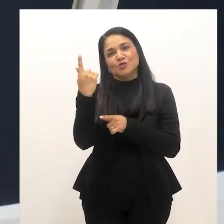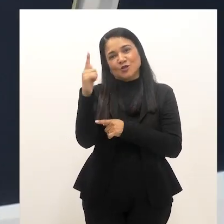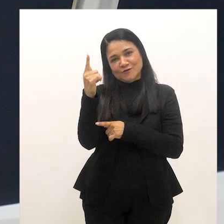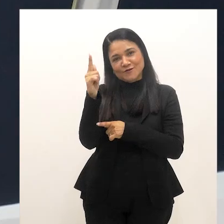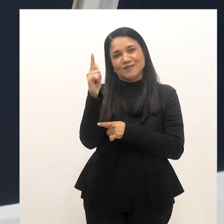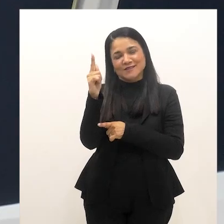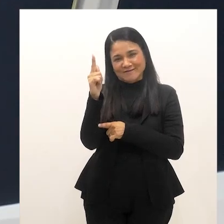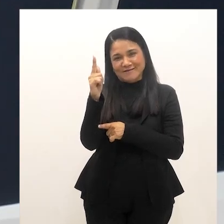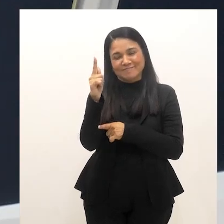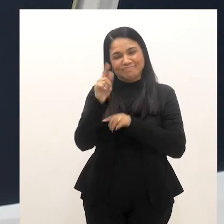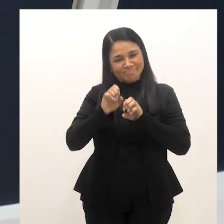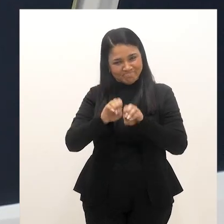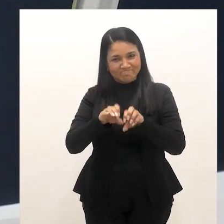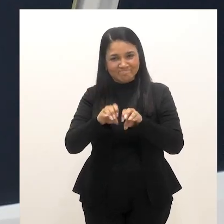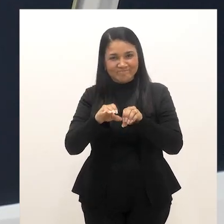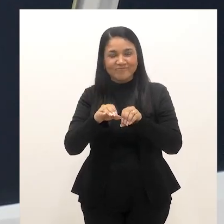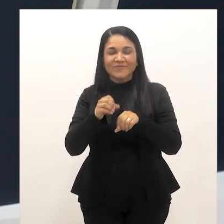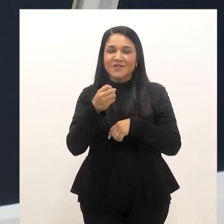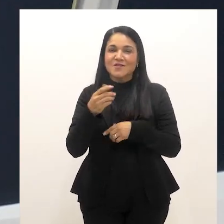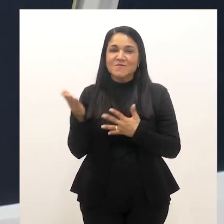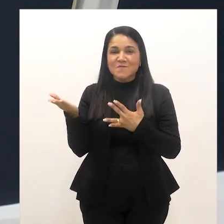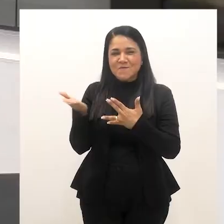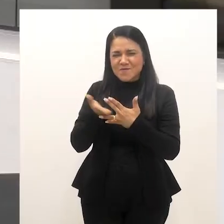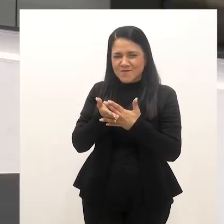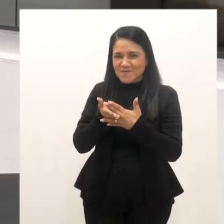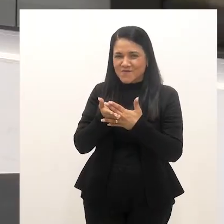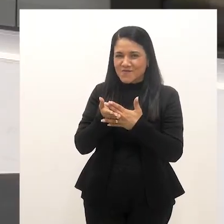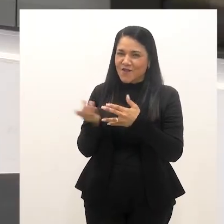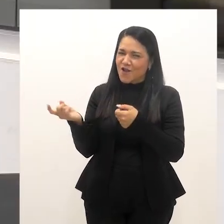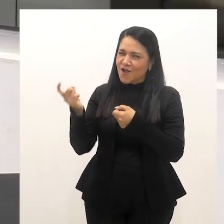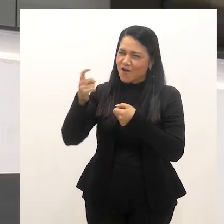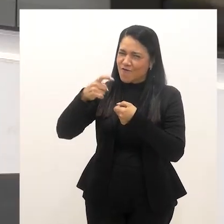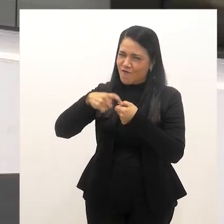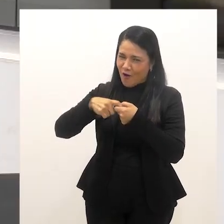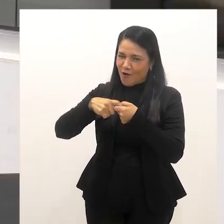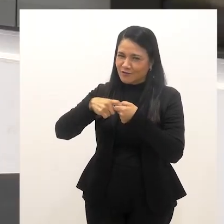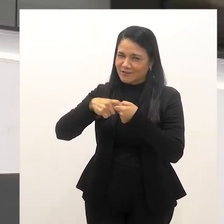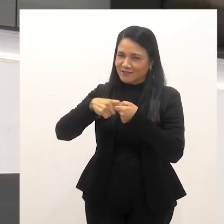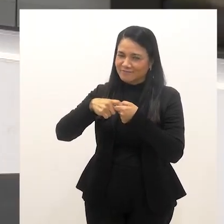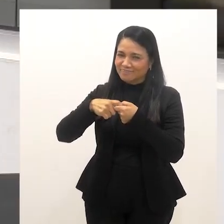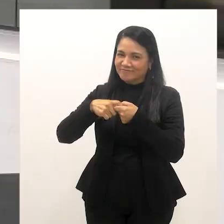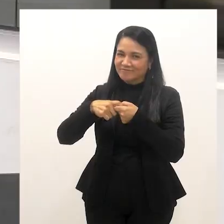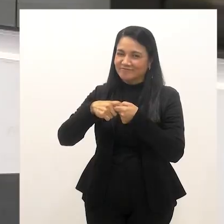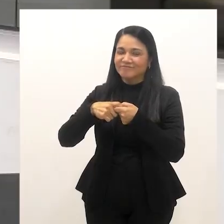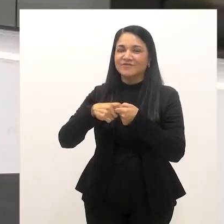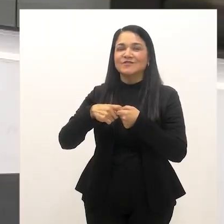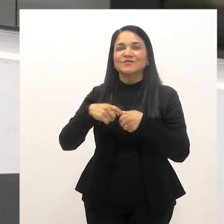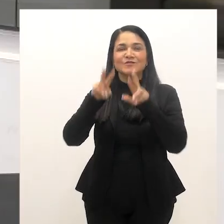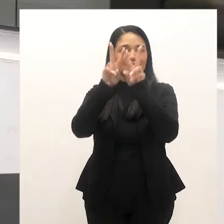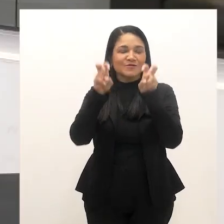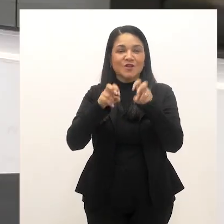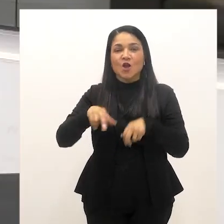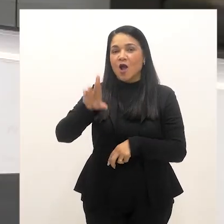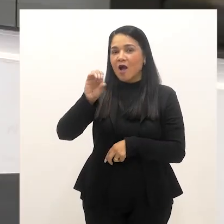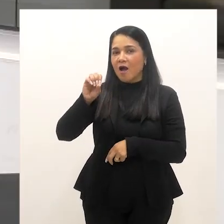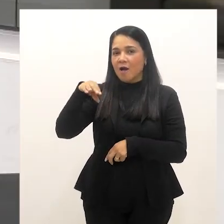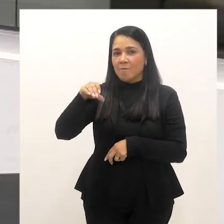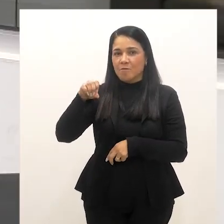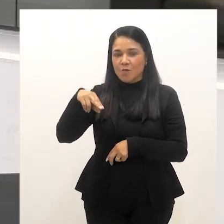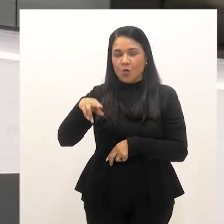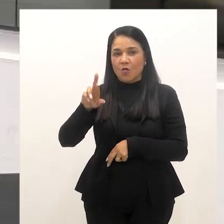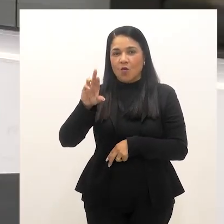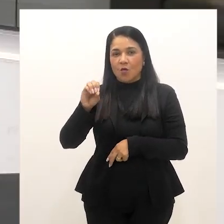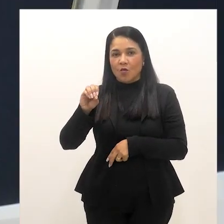pena. E geografia. Exatamente. É um grande serviço. No próximo bloco, a gente volta com um pouquinho mais sobre